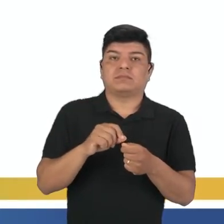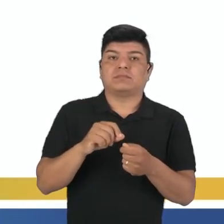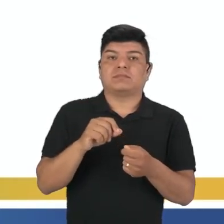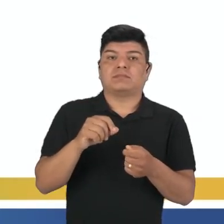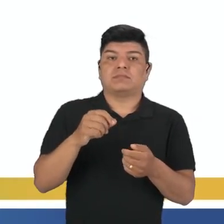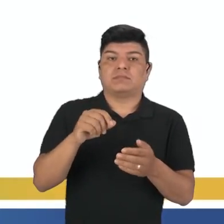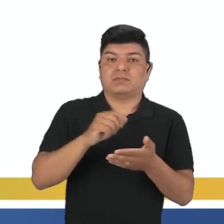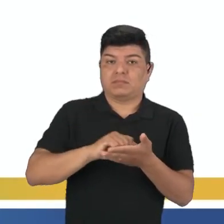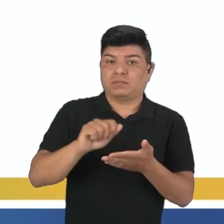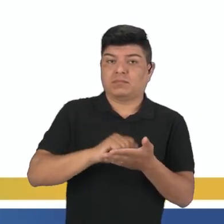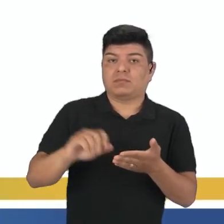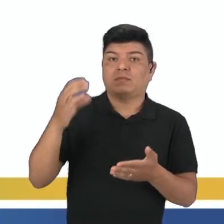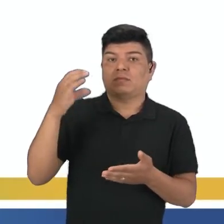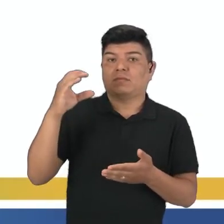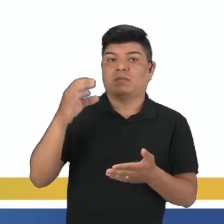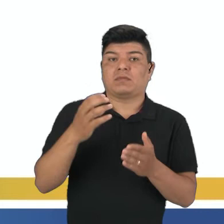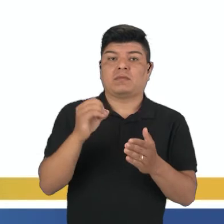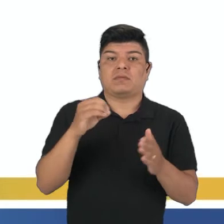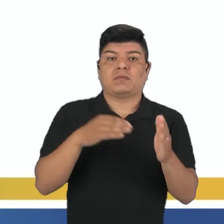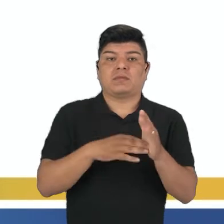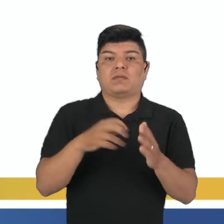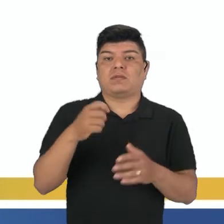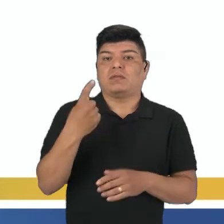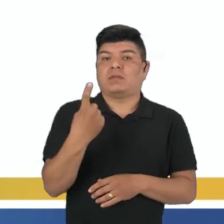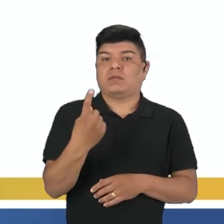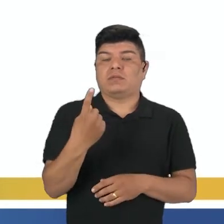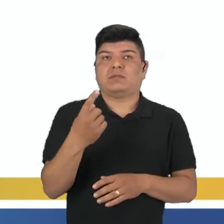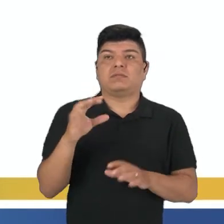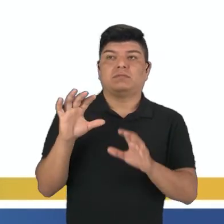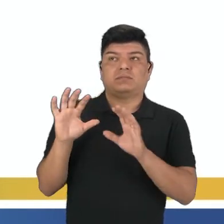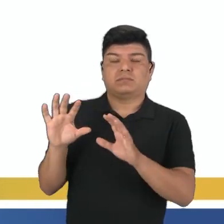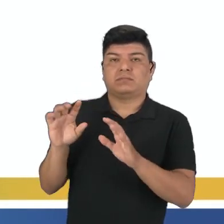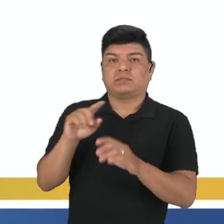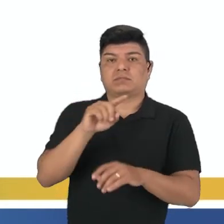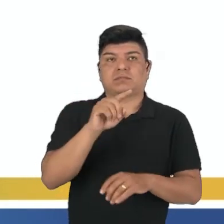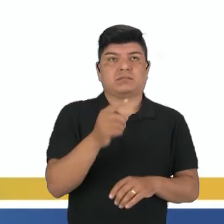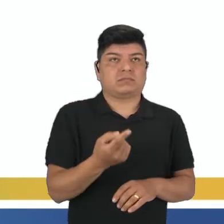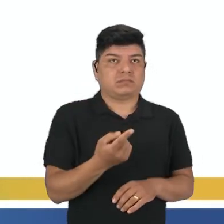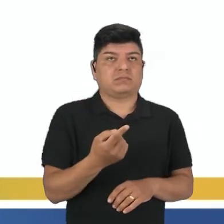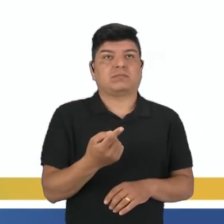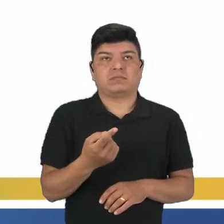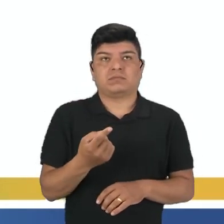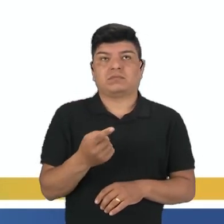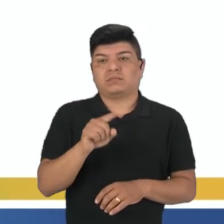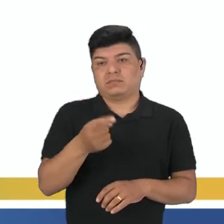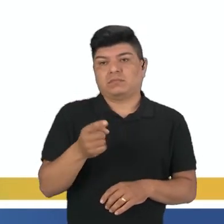notação científica aqueles números que estão entre 0 e 1. Nesse caso, a vírgula ela vai